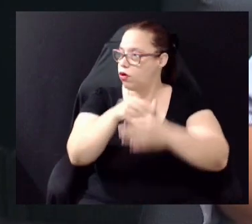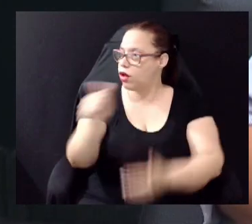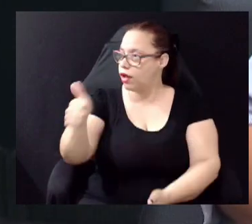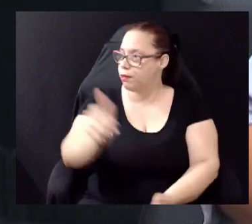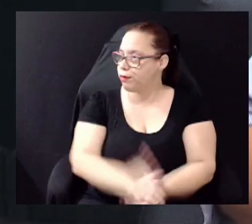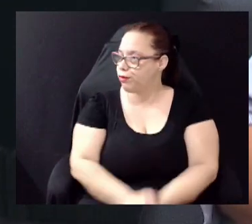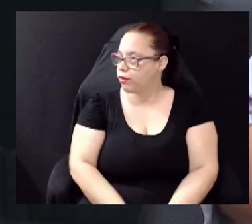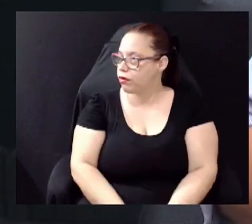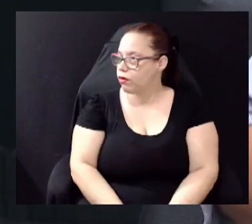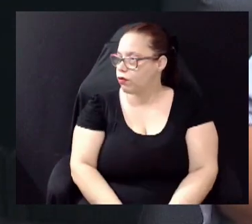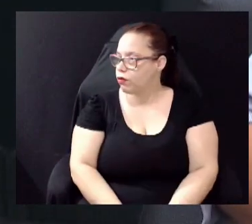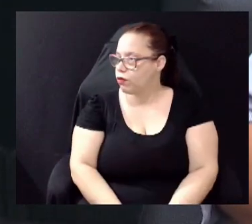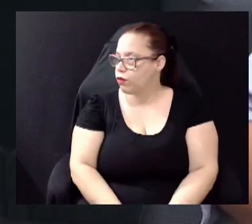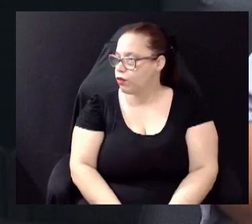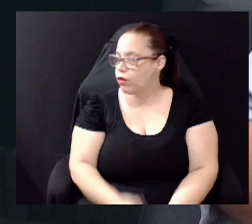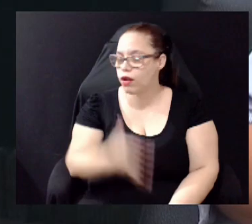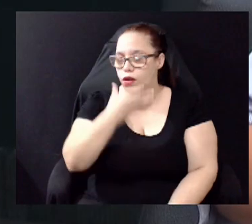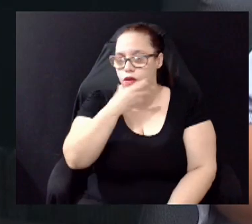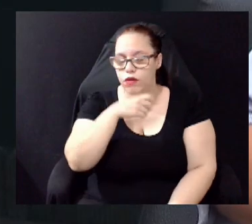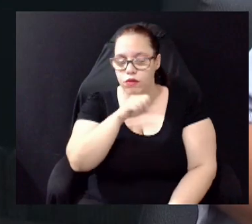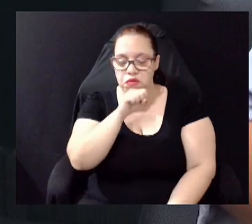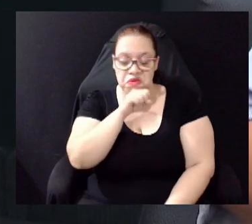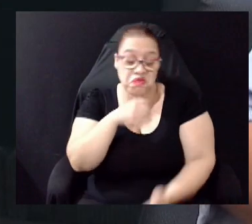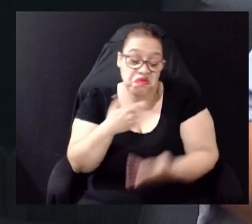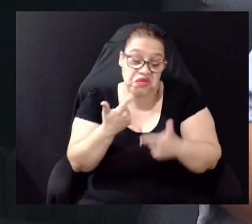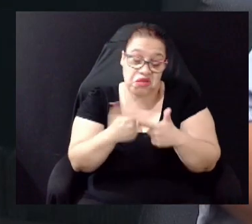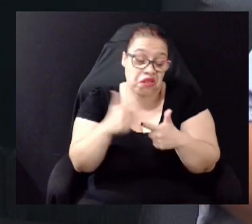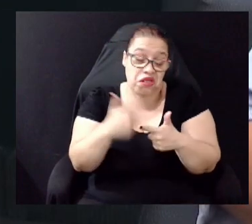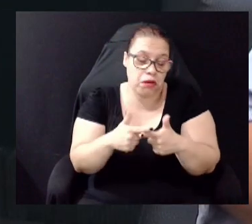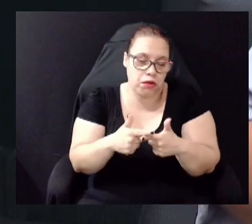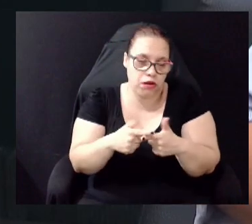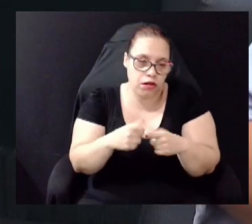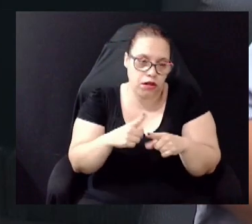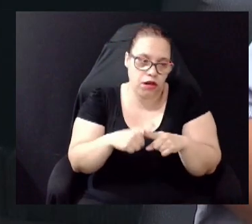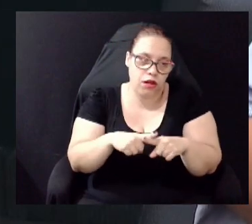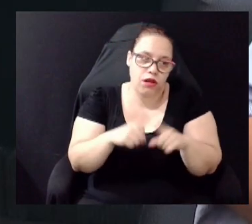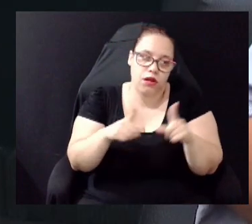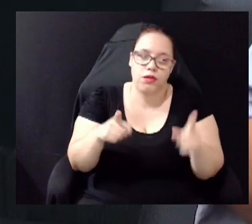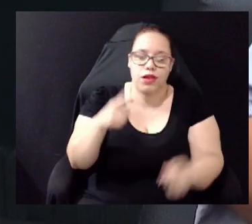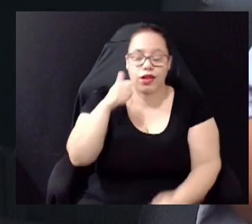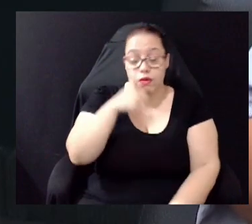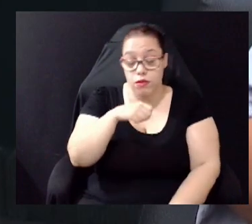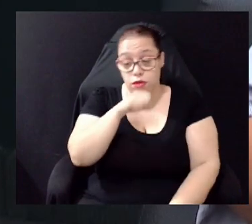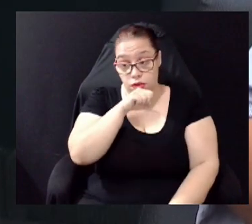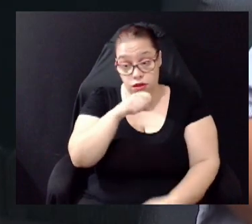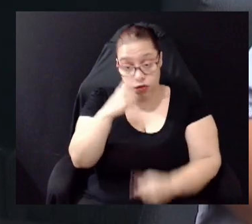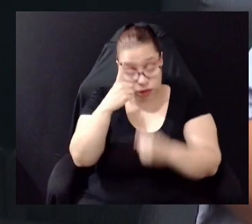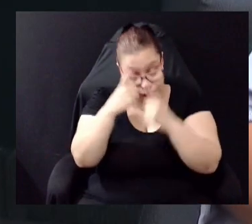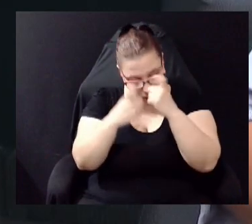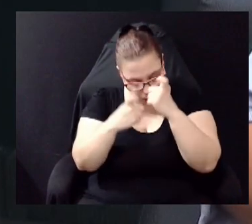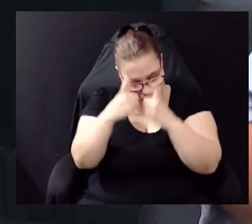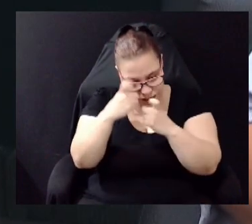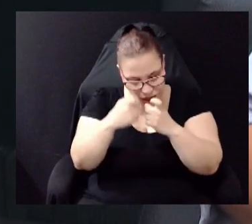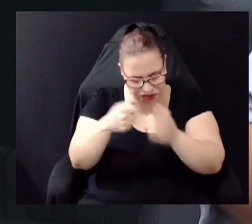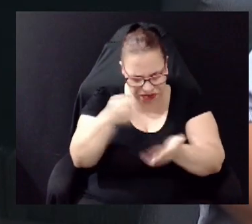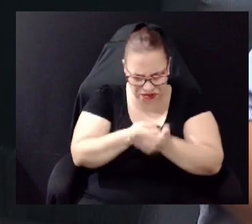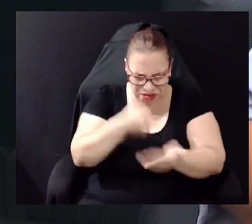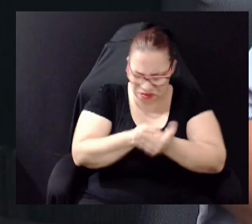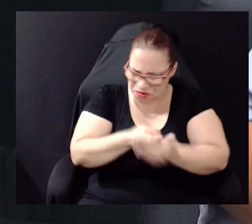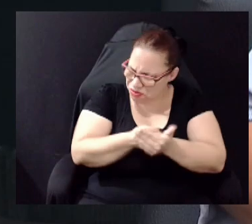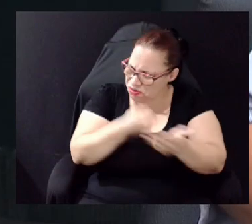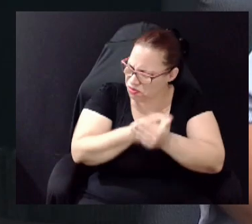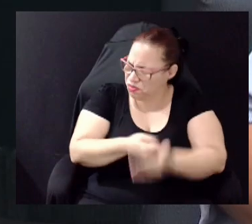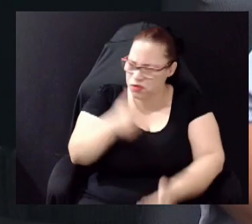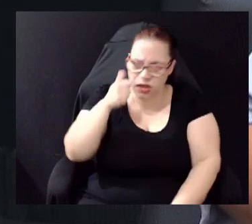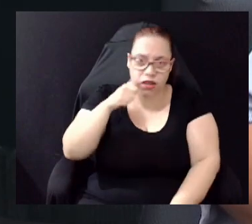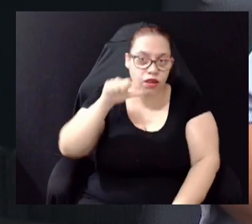seja um bom pai. Então, eu acho que também é um tipo de violência você forçar a mulher a ser uma boa